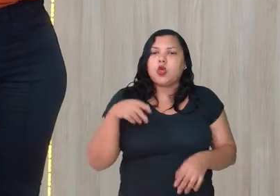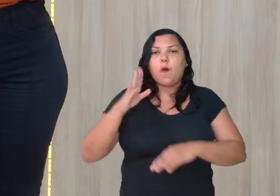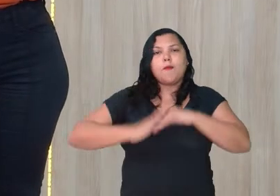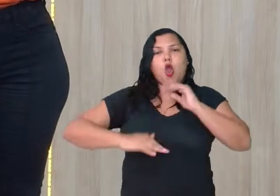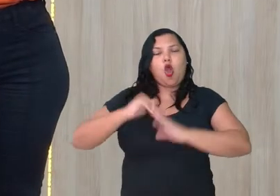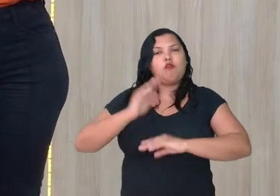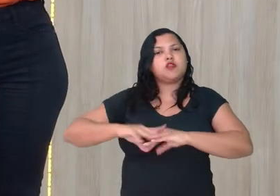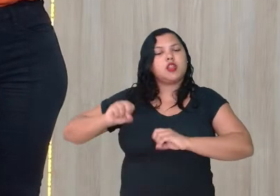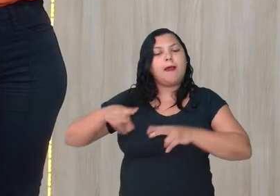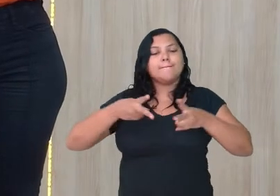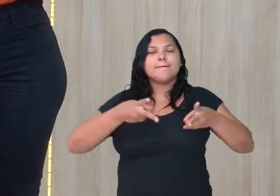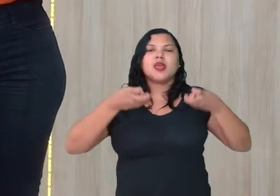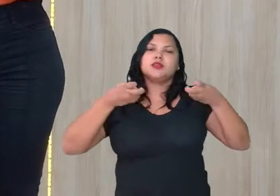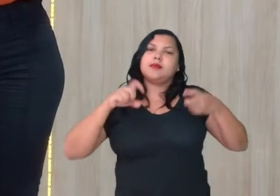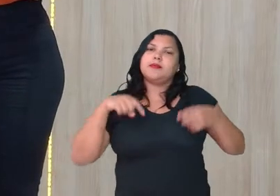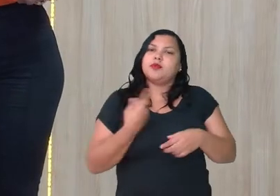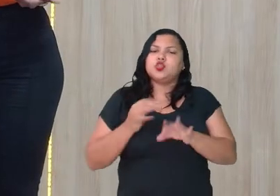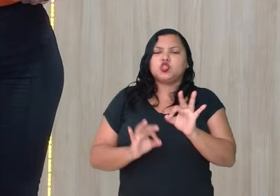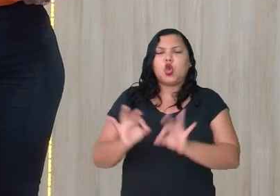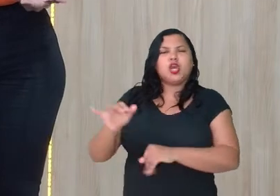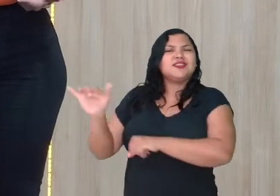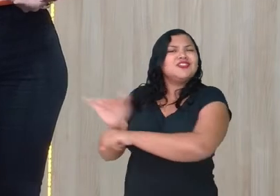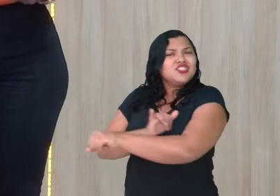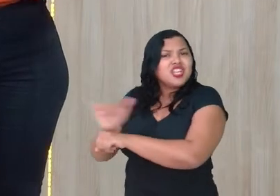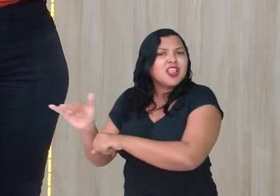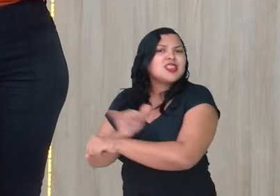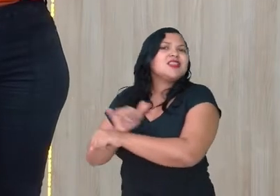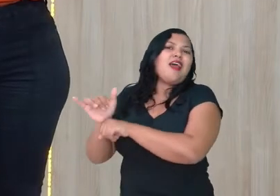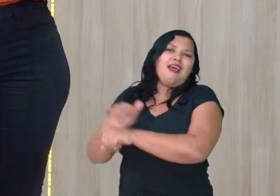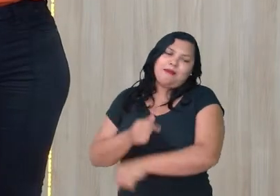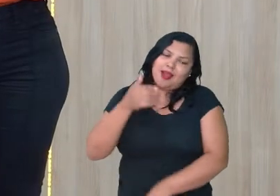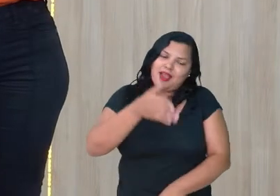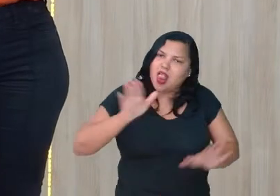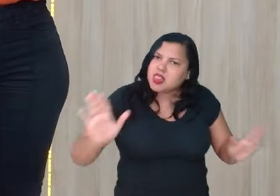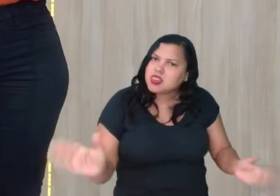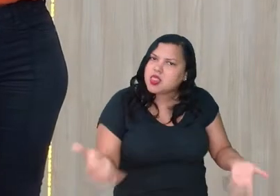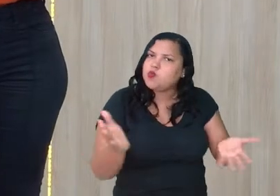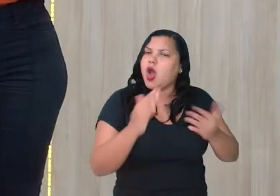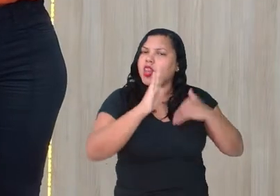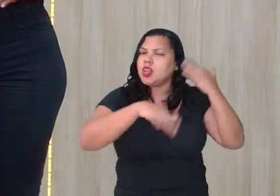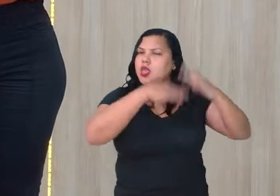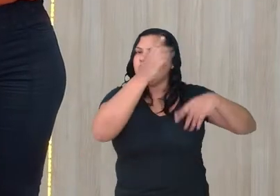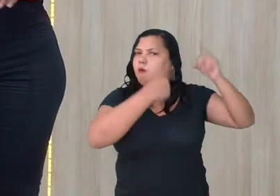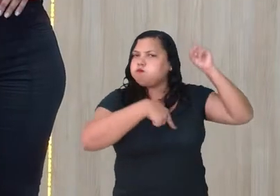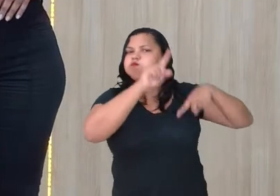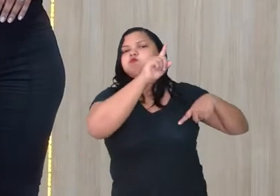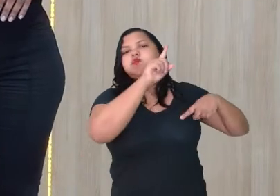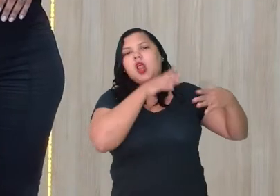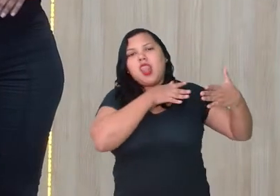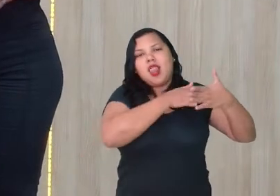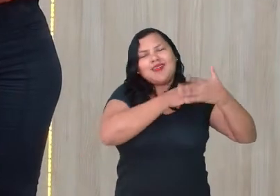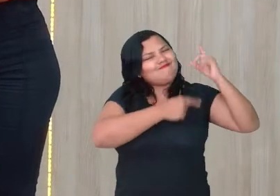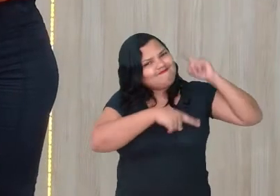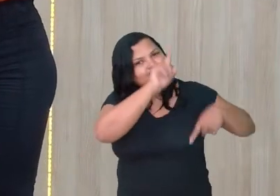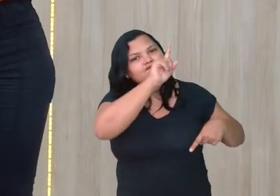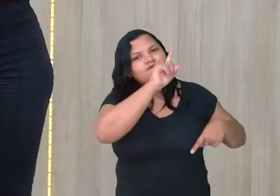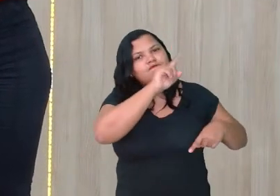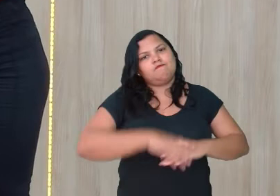para que a gente construa de verdade um plano de trabalho para que a criança vá superando essas barreiras.